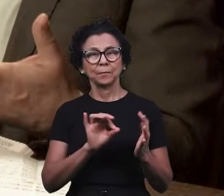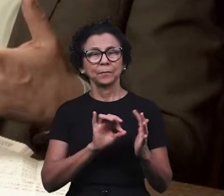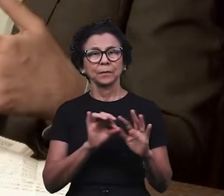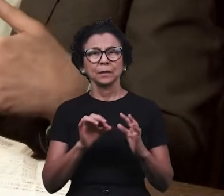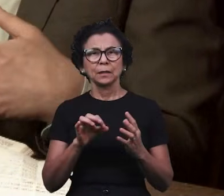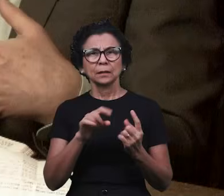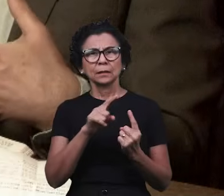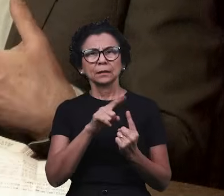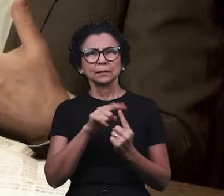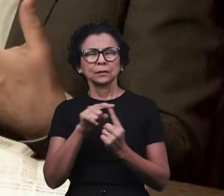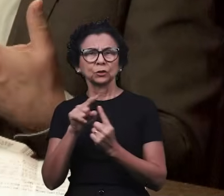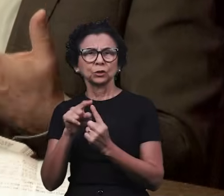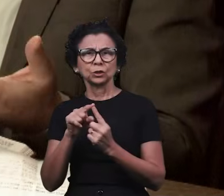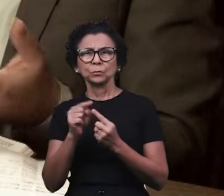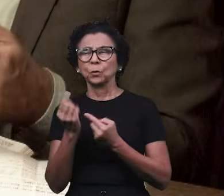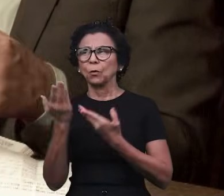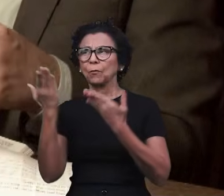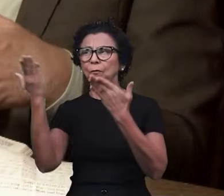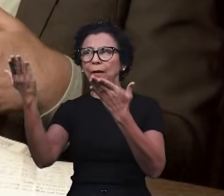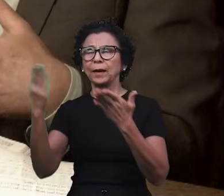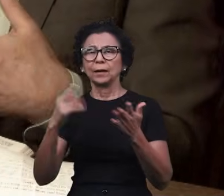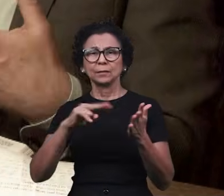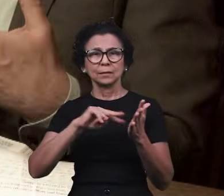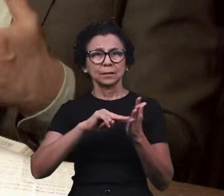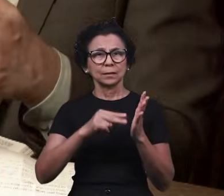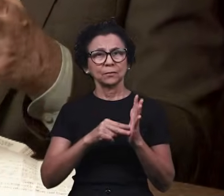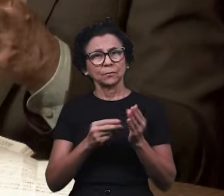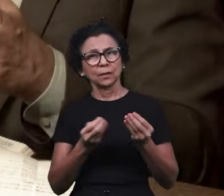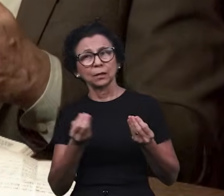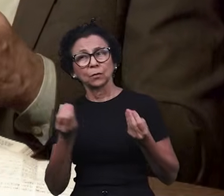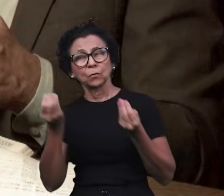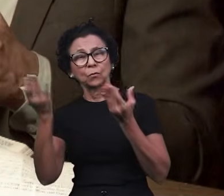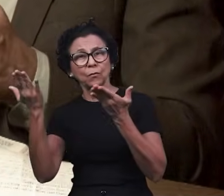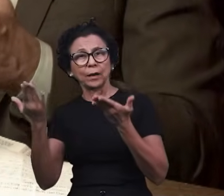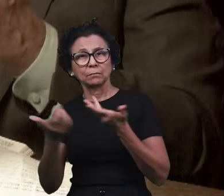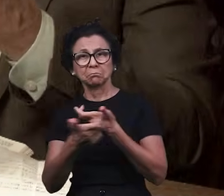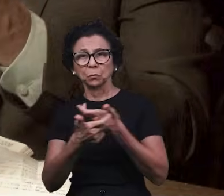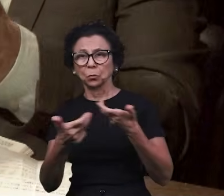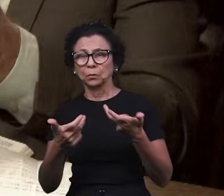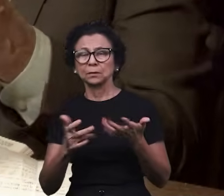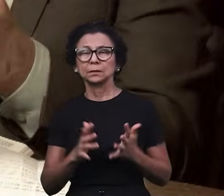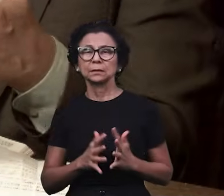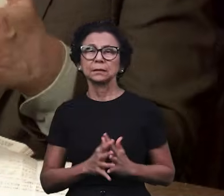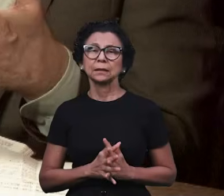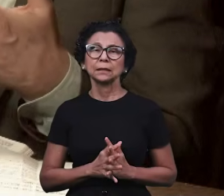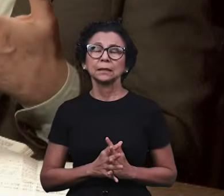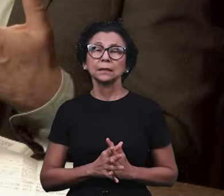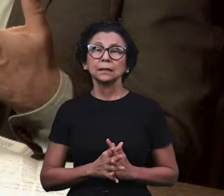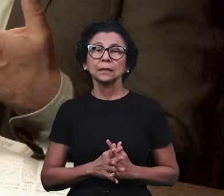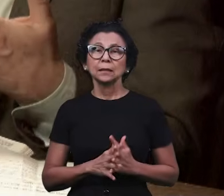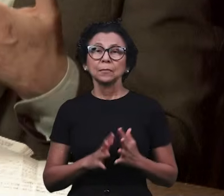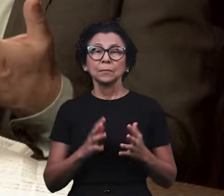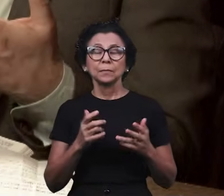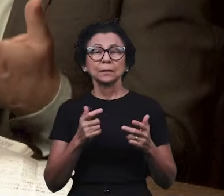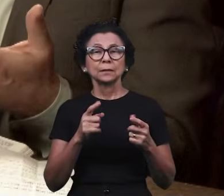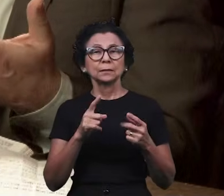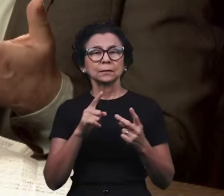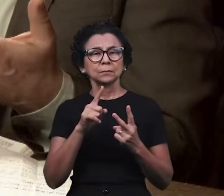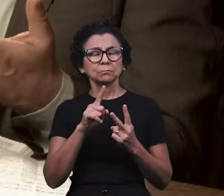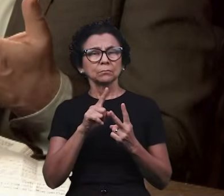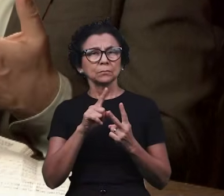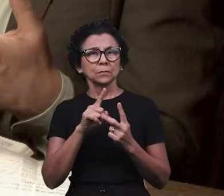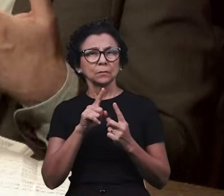tipo de oferta, cada significado da oferta, e a gente vê que cada uma delas aponta para o